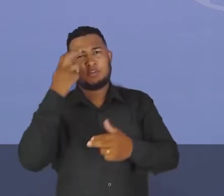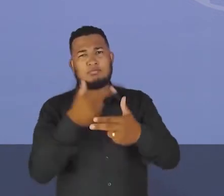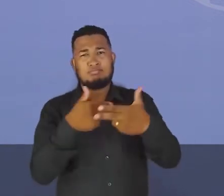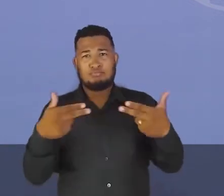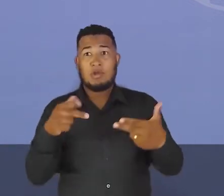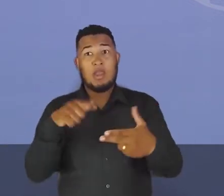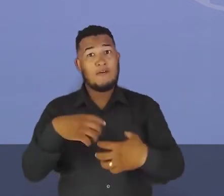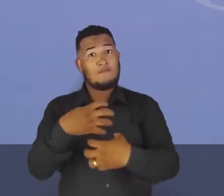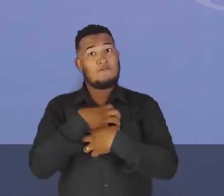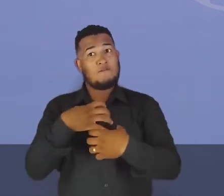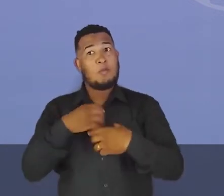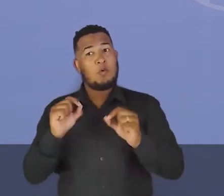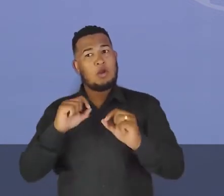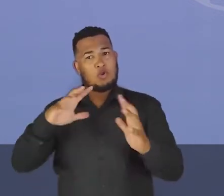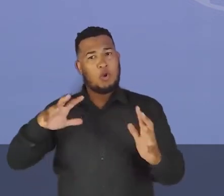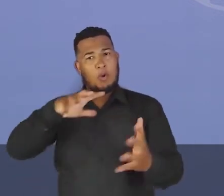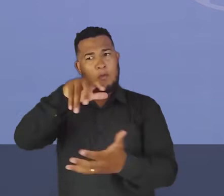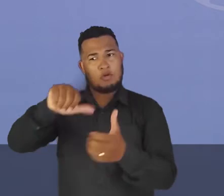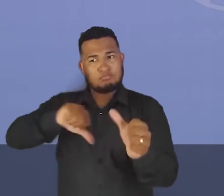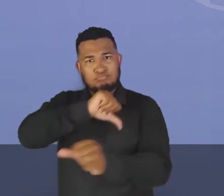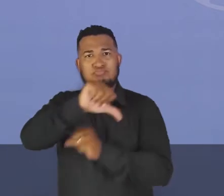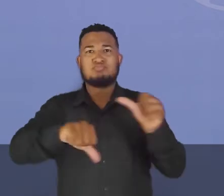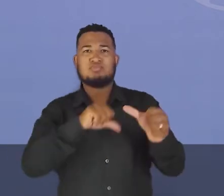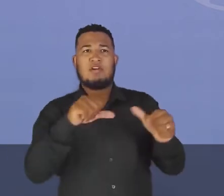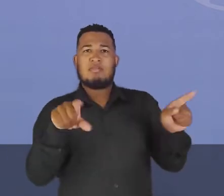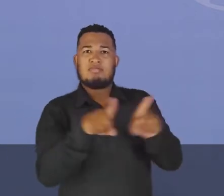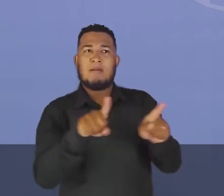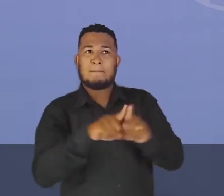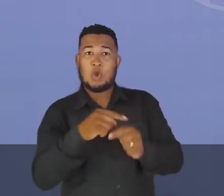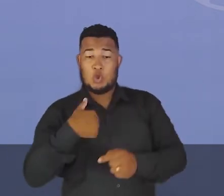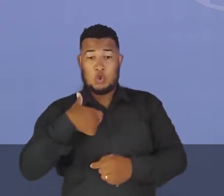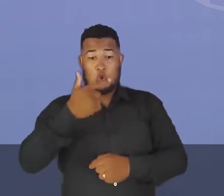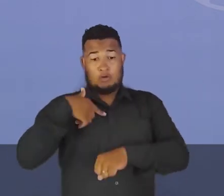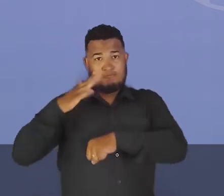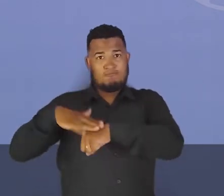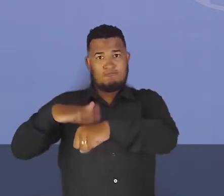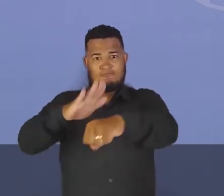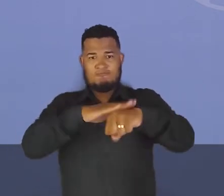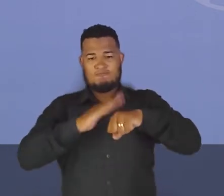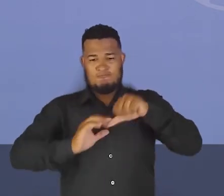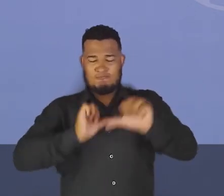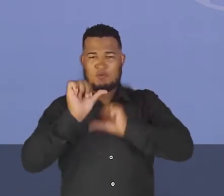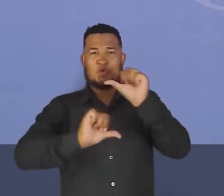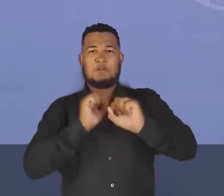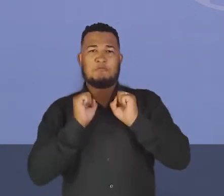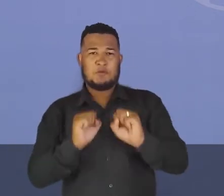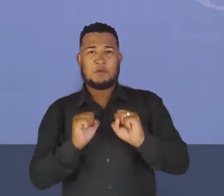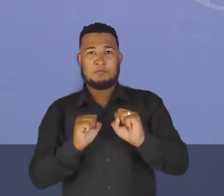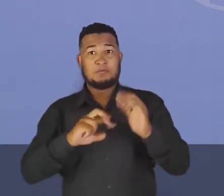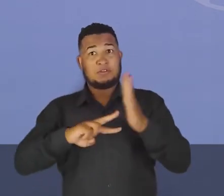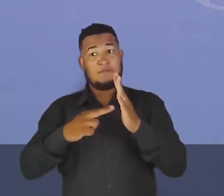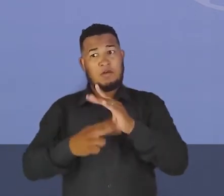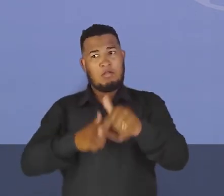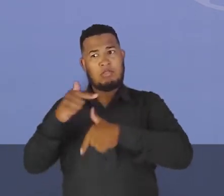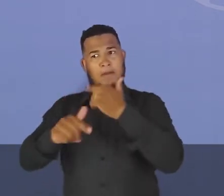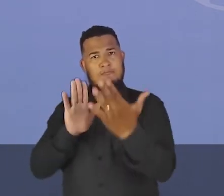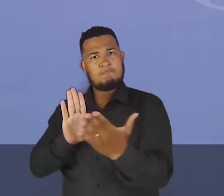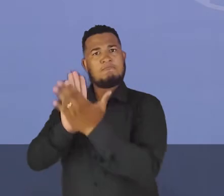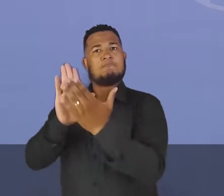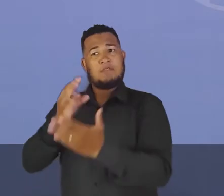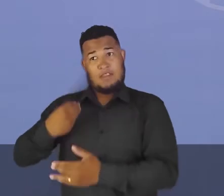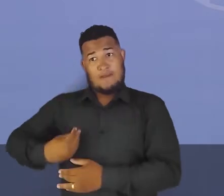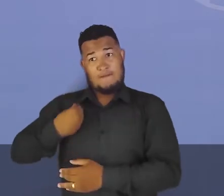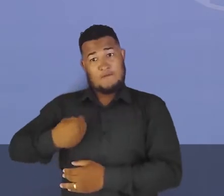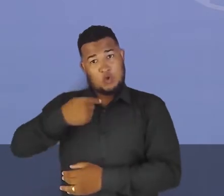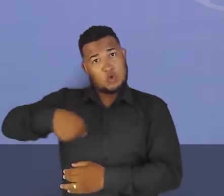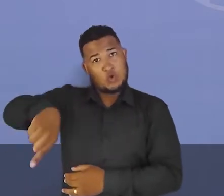de modificarmos o mundo e de modificarmos a nós mesmos. Ou seja, o trabalho ele impacta não só a nossa